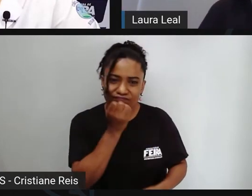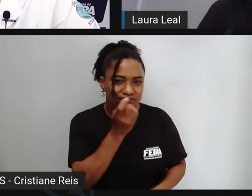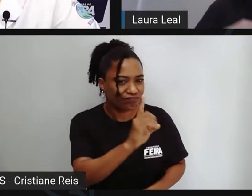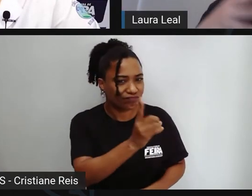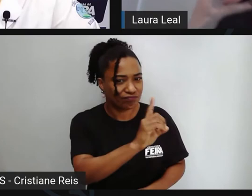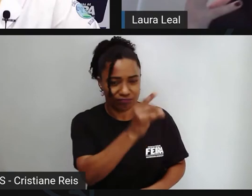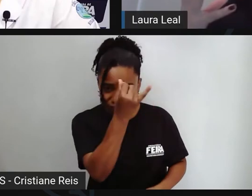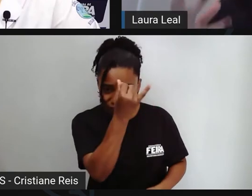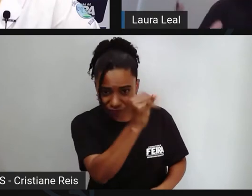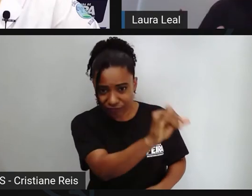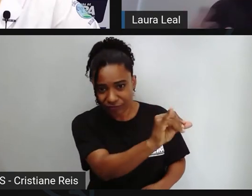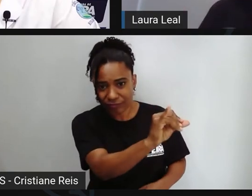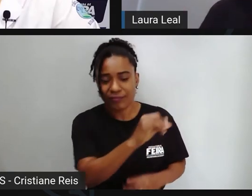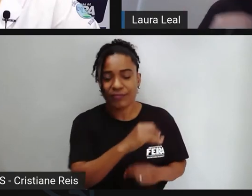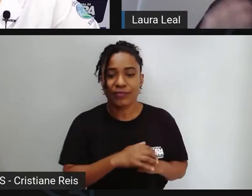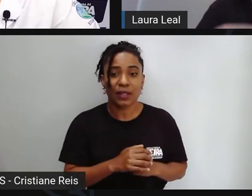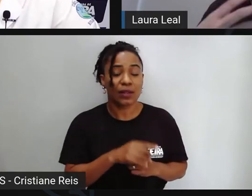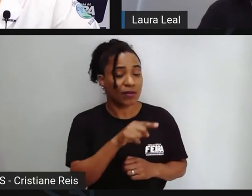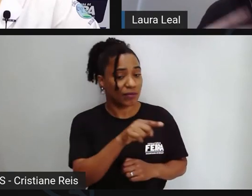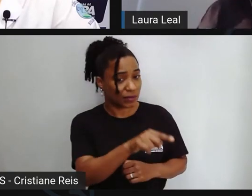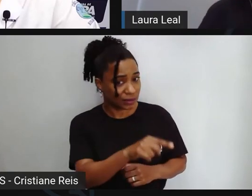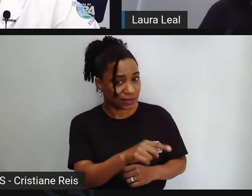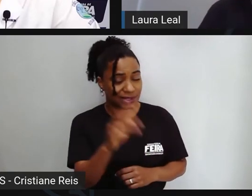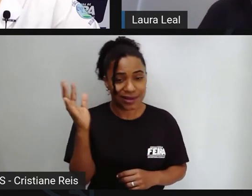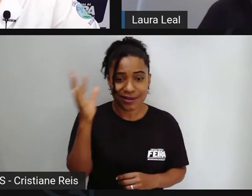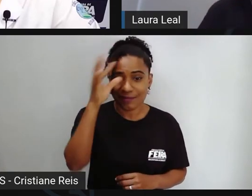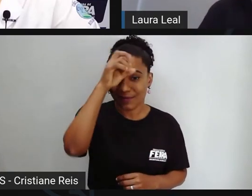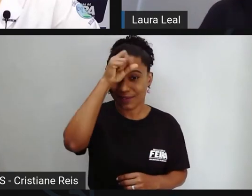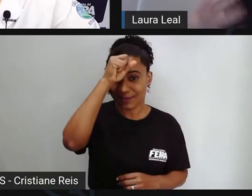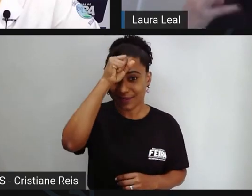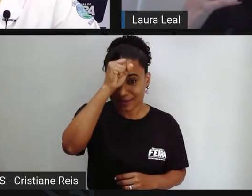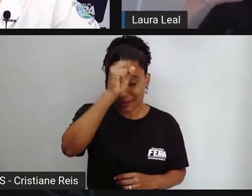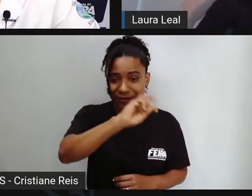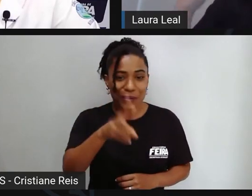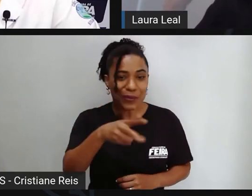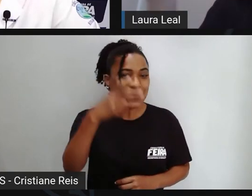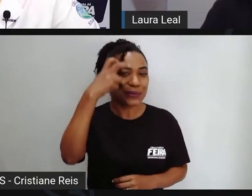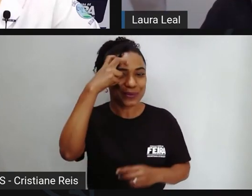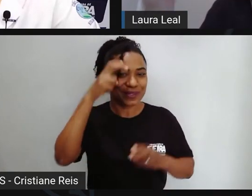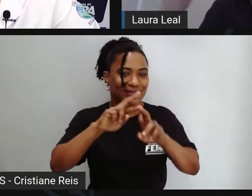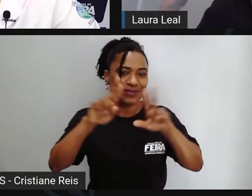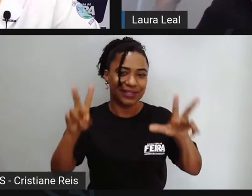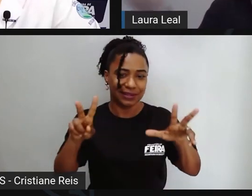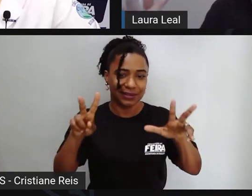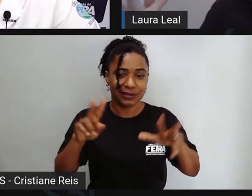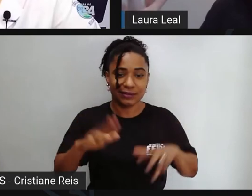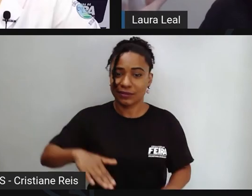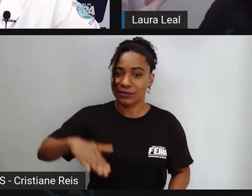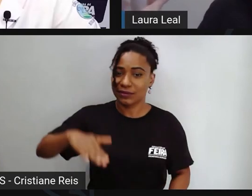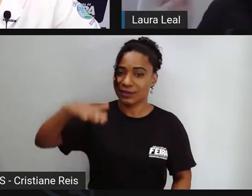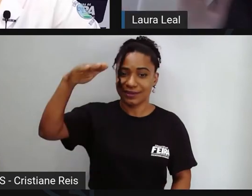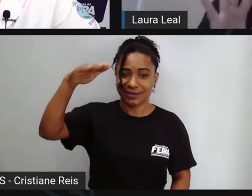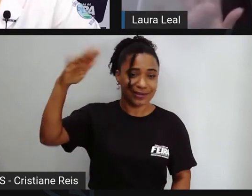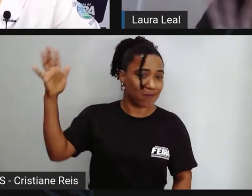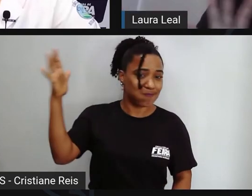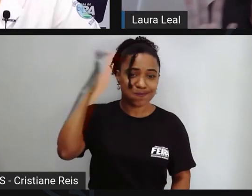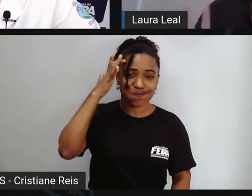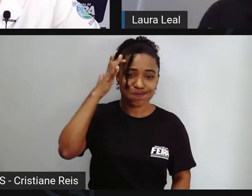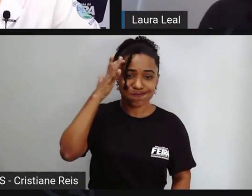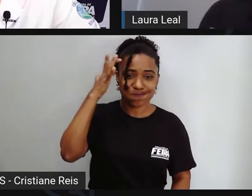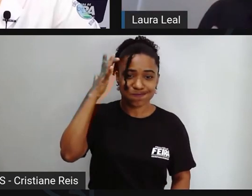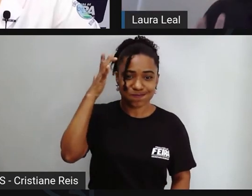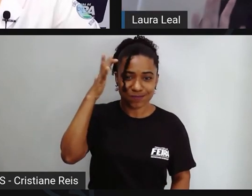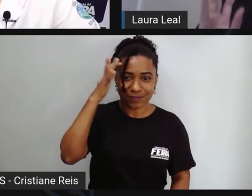cultura, vocês vão virar adultos que não vão repercutir esse tipo de viés inconsciente, né? Vocês não estão fazendo